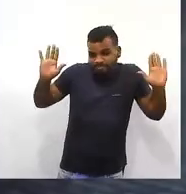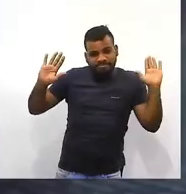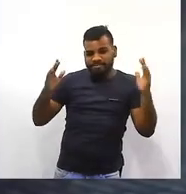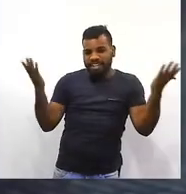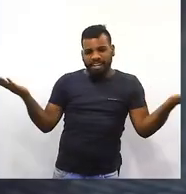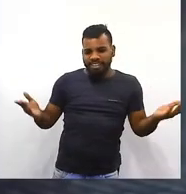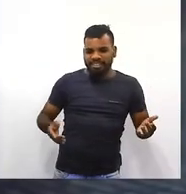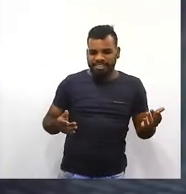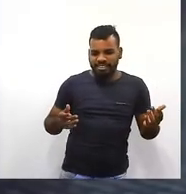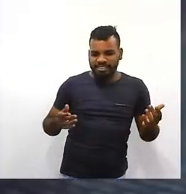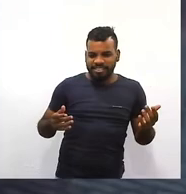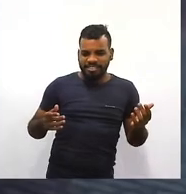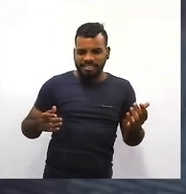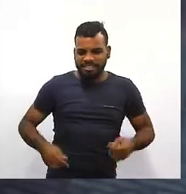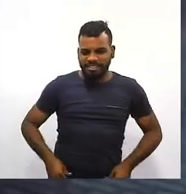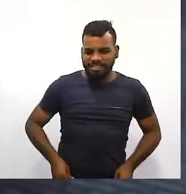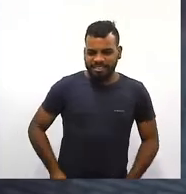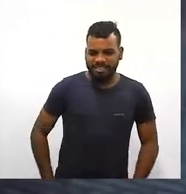ao vivo, meu amigo.